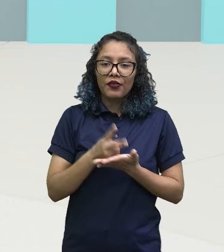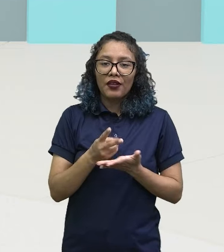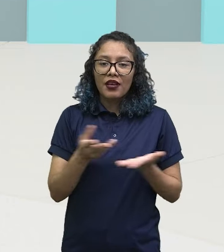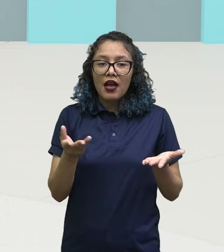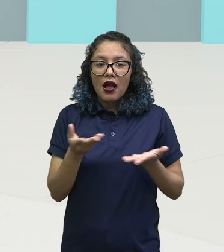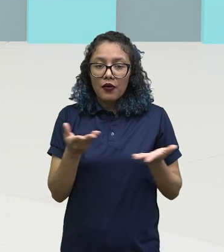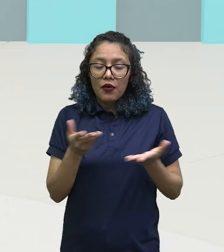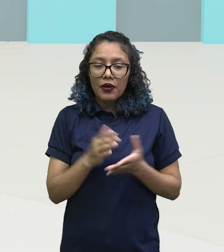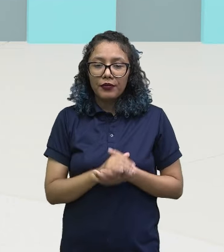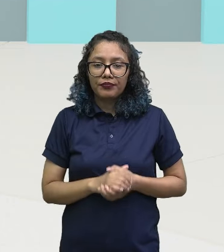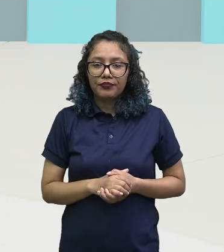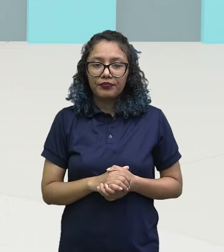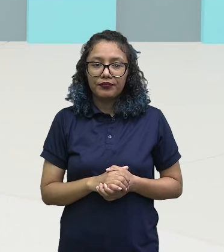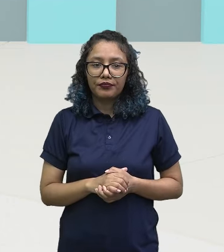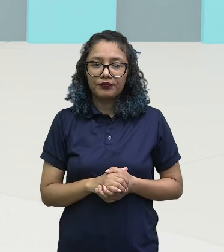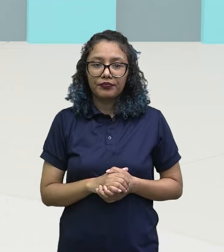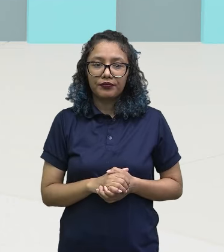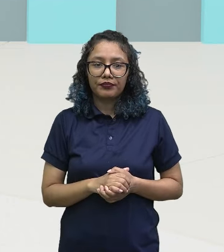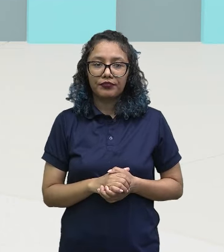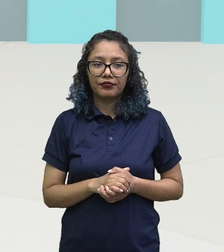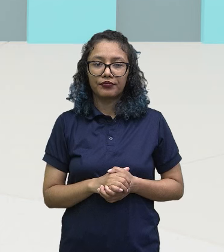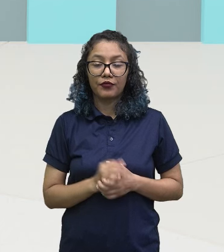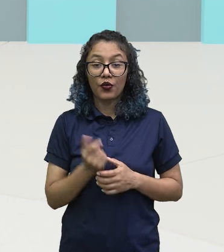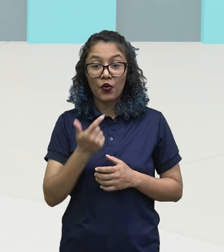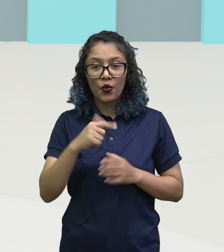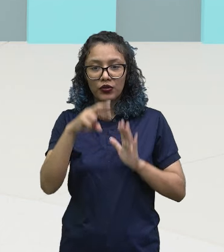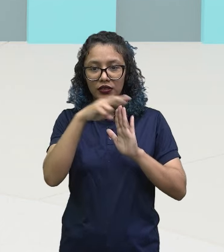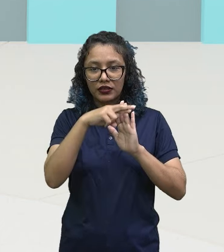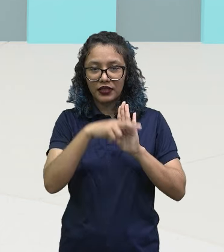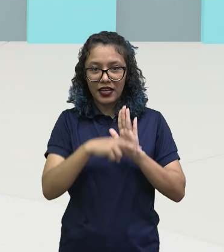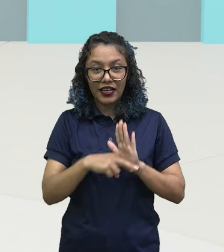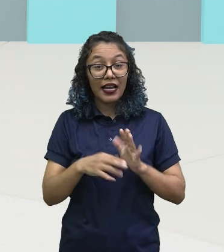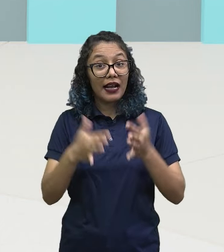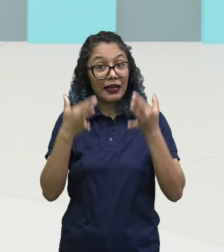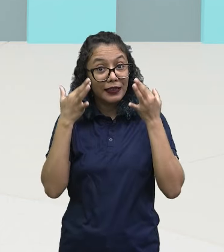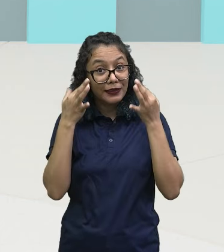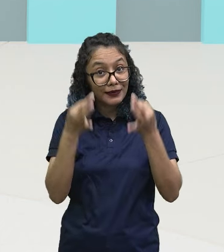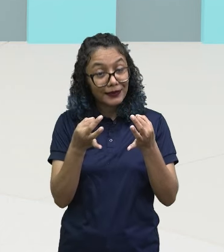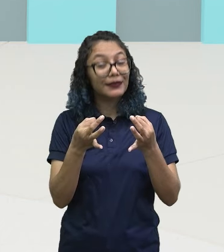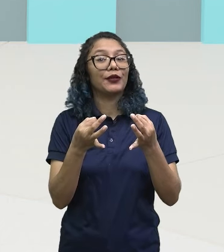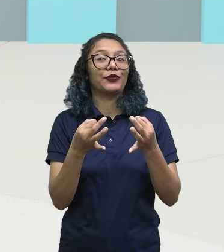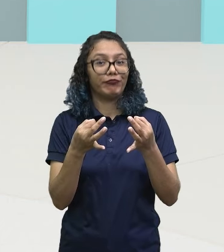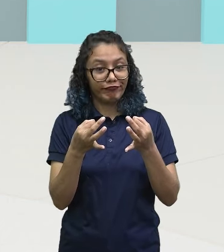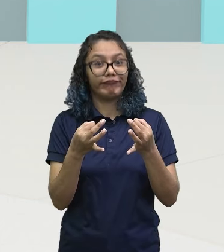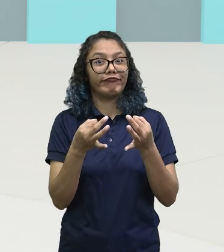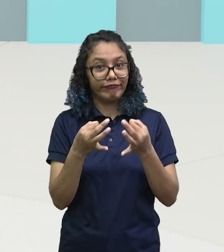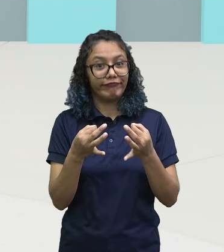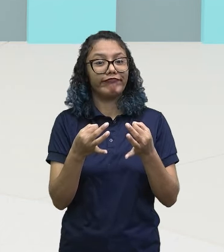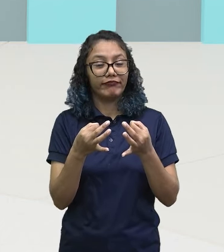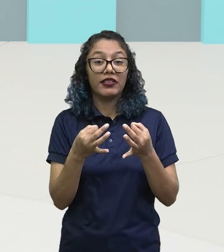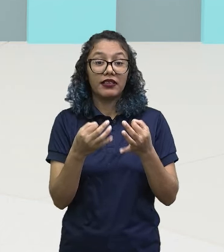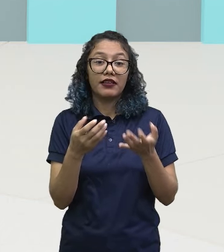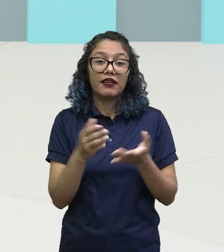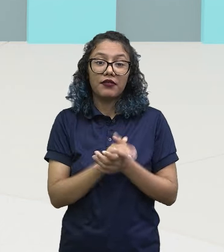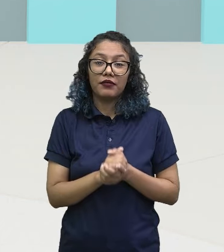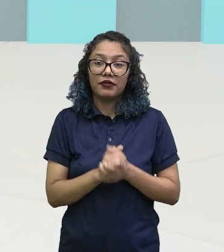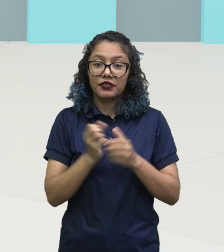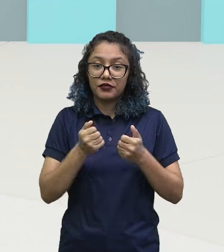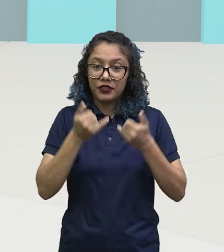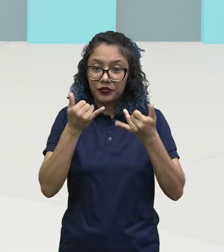começar agora uma série de regras. Segura aí firme, porque a gente vai começar a entender algumas regras que são